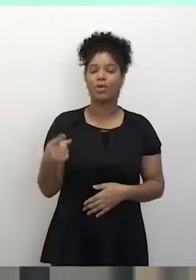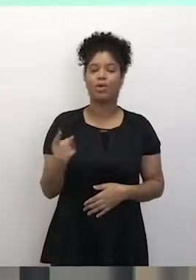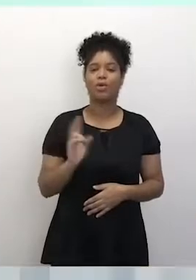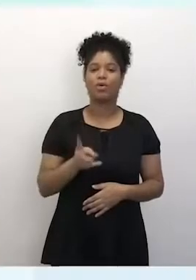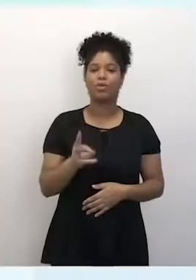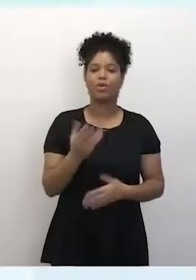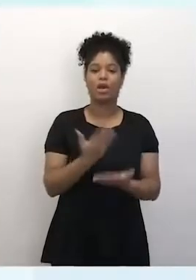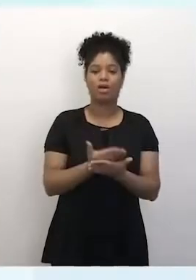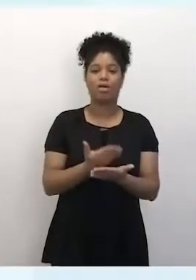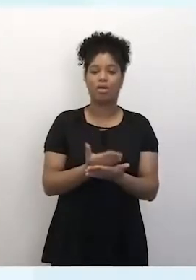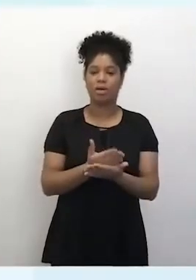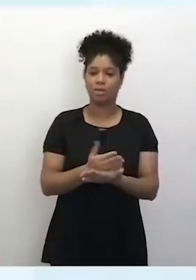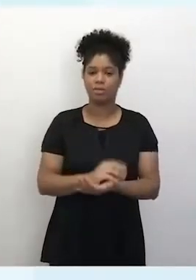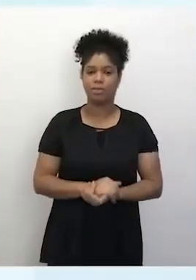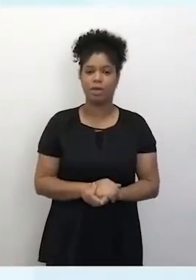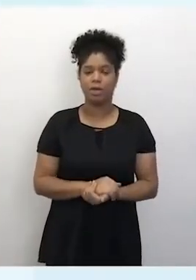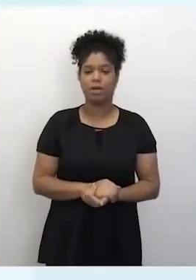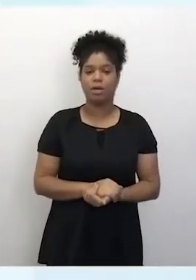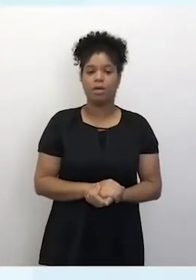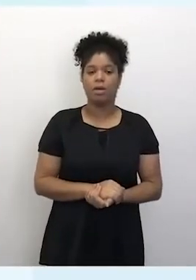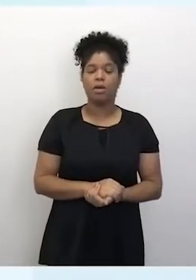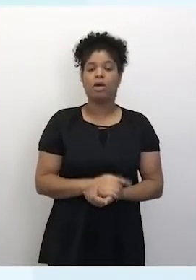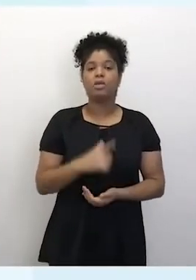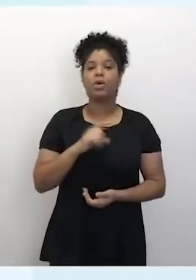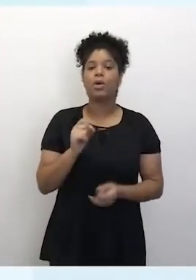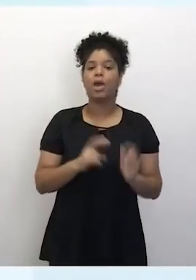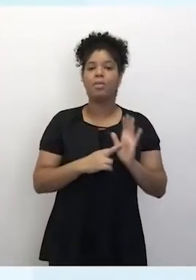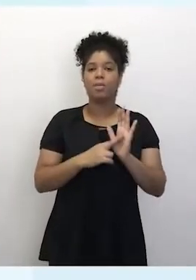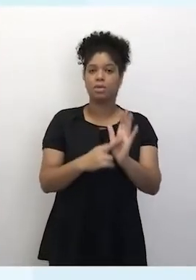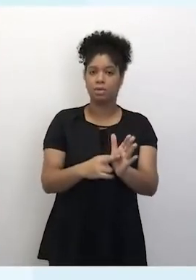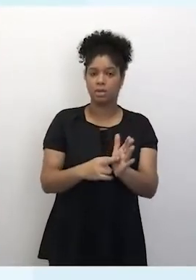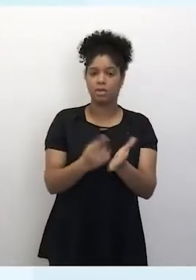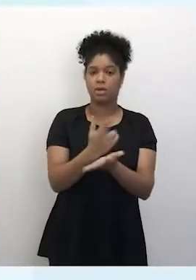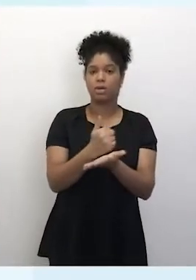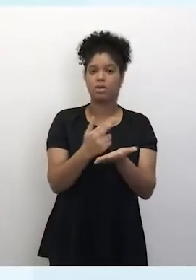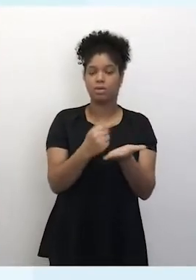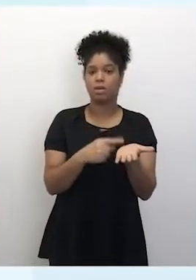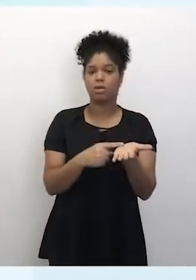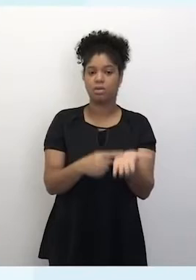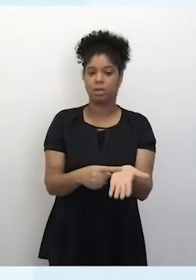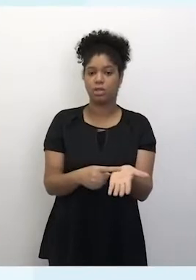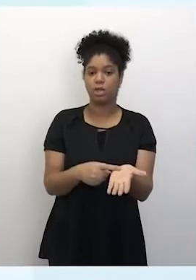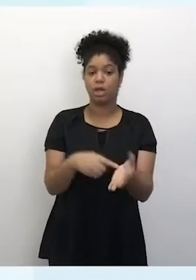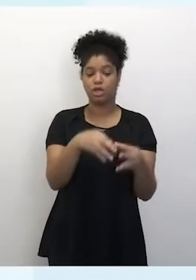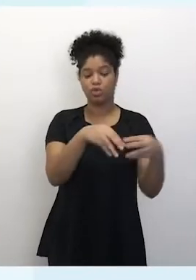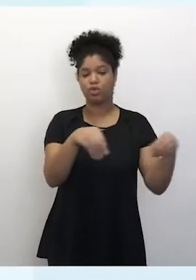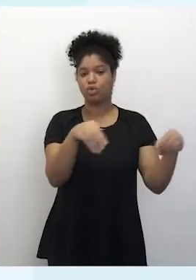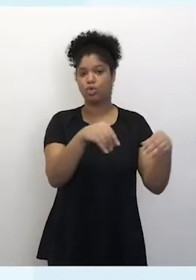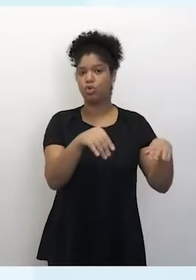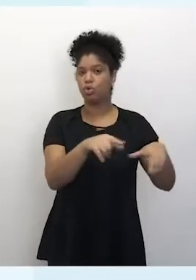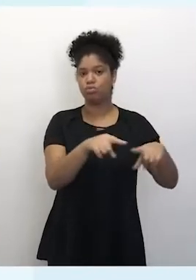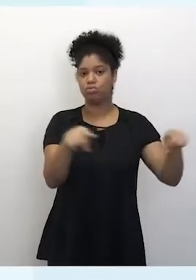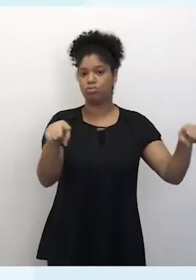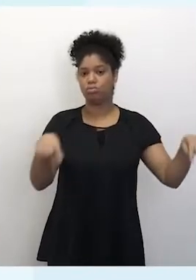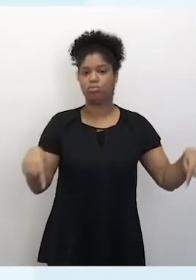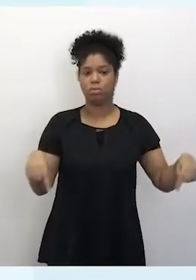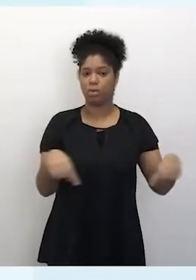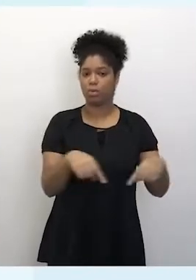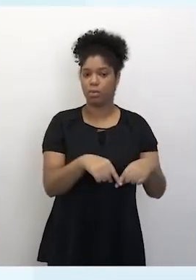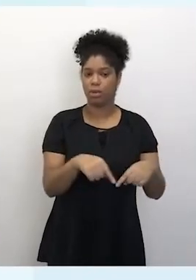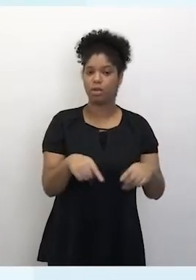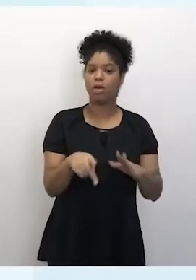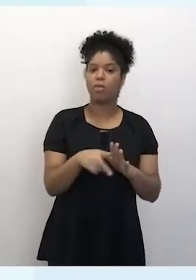vamos para a próxima tela. Nós temos aí a representação gráfica de uma superfície que obedece convenções